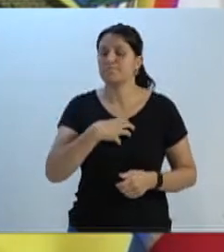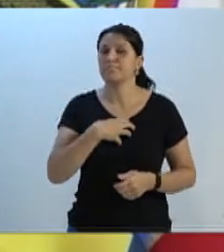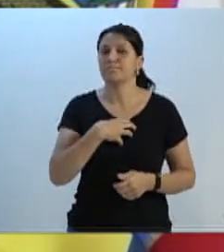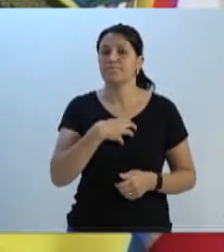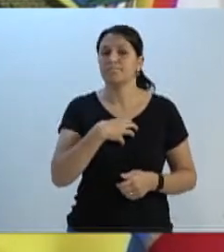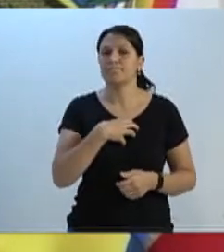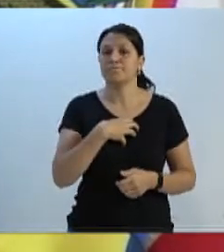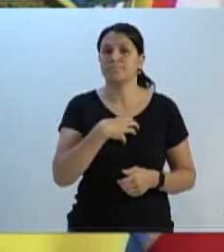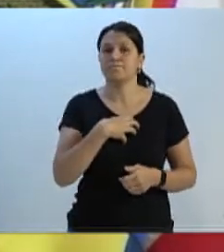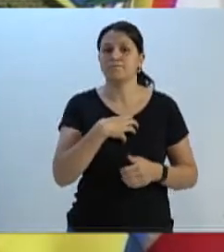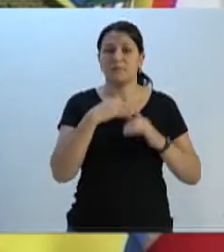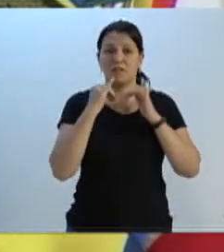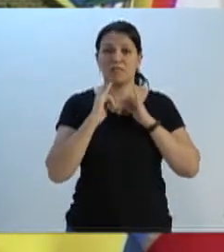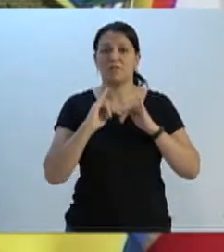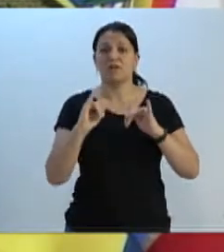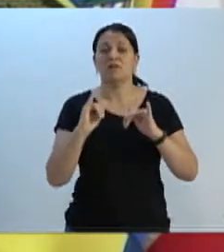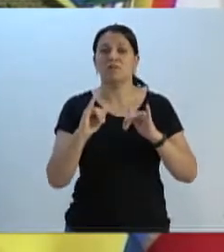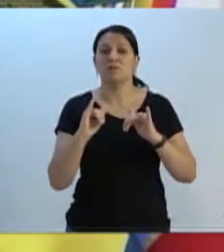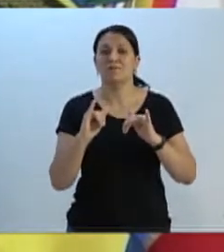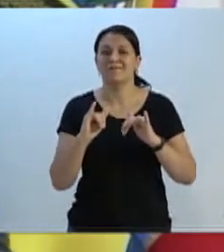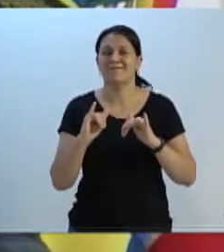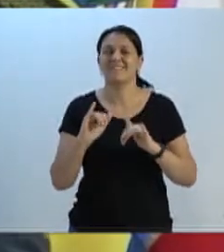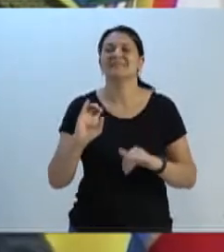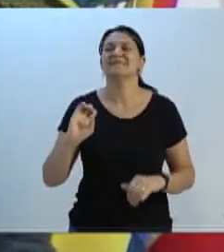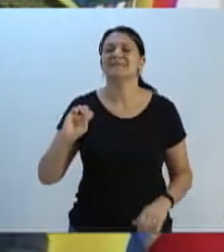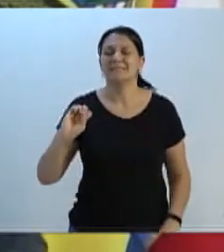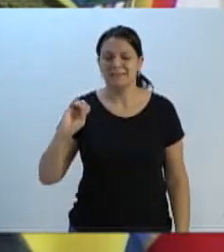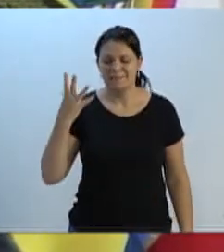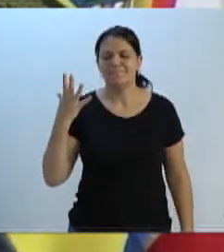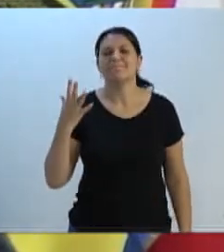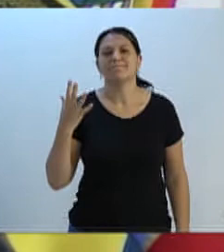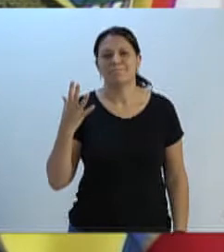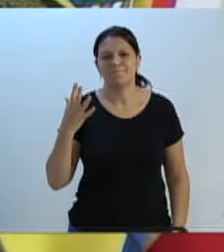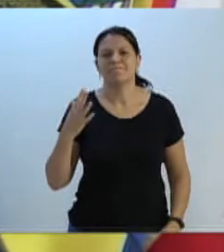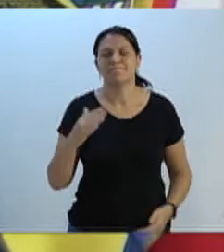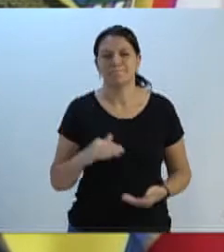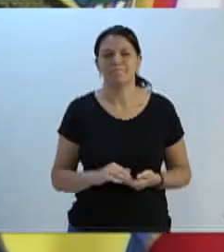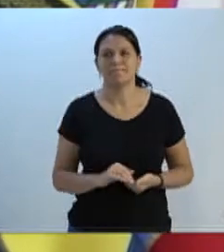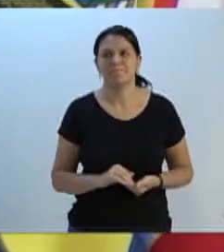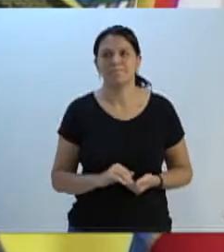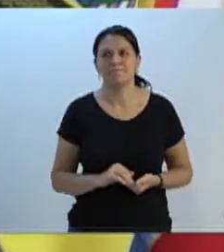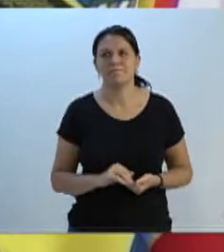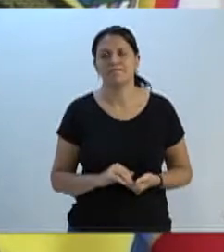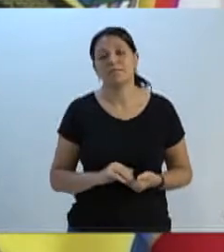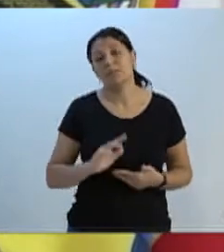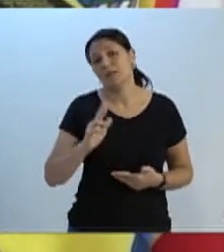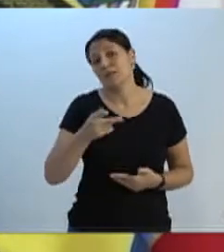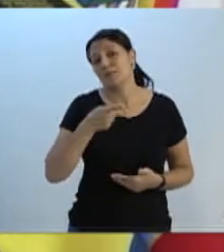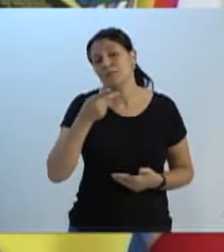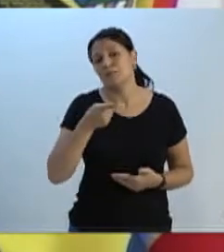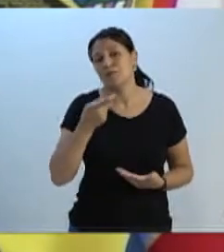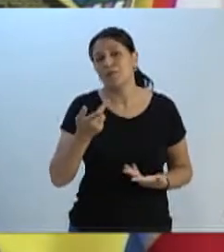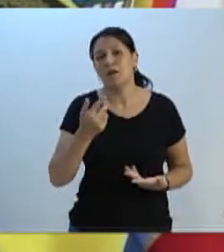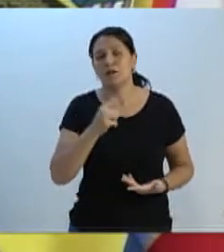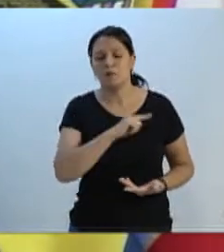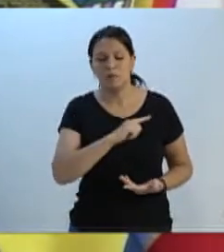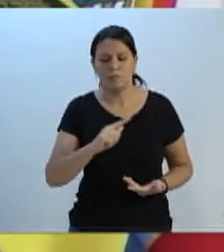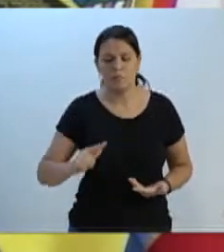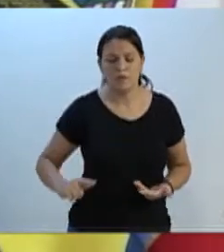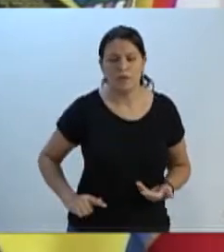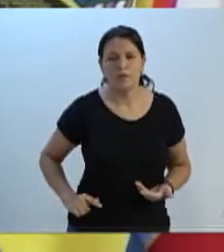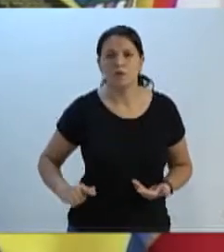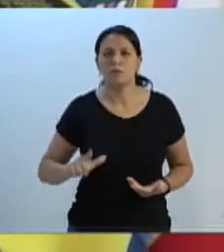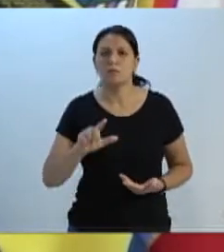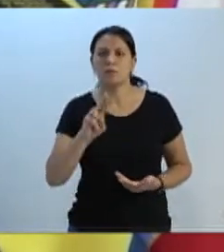que ele passou para a comunidade, acabou acontecendo. E eu, quando falo em governador Luiz Henrique da Silveira, eu